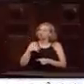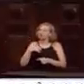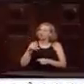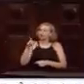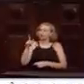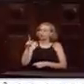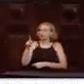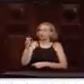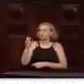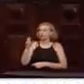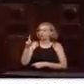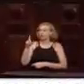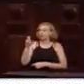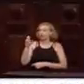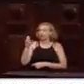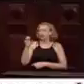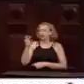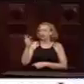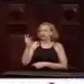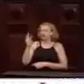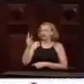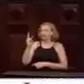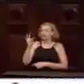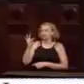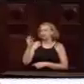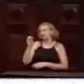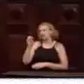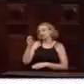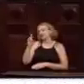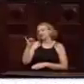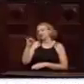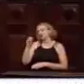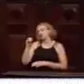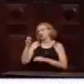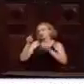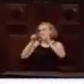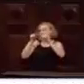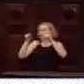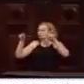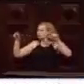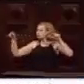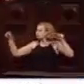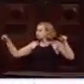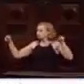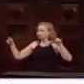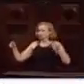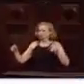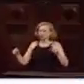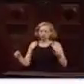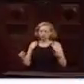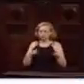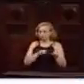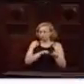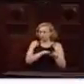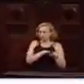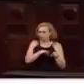usado na urbanização daquela comunidade? Em levar saneamento básico,